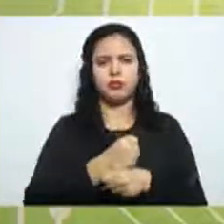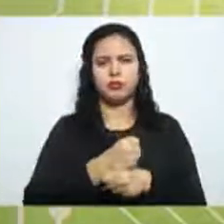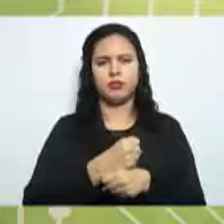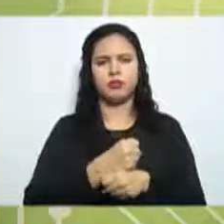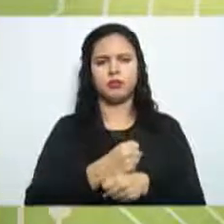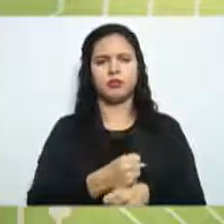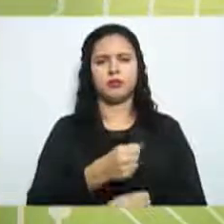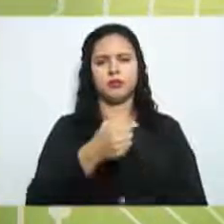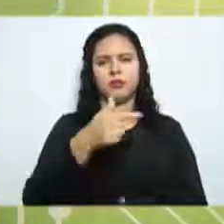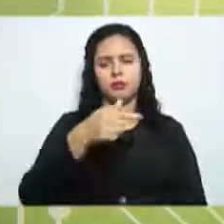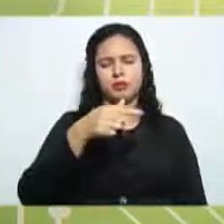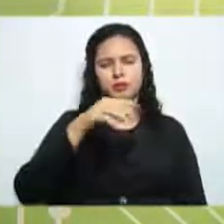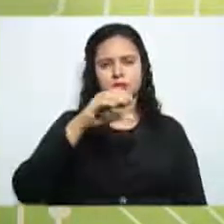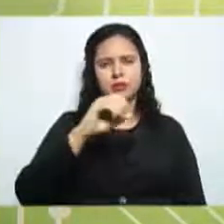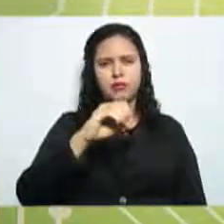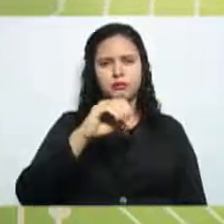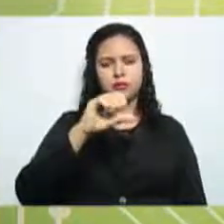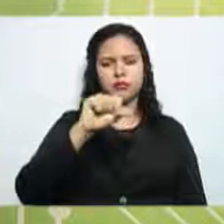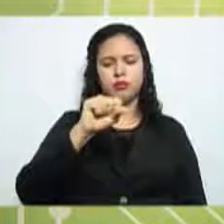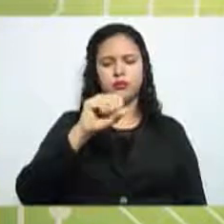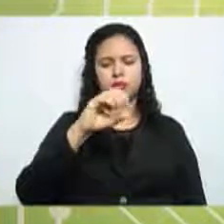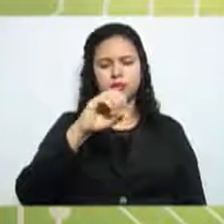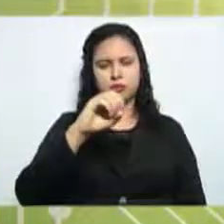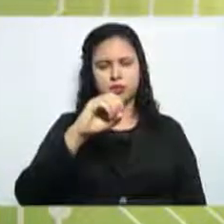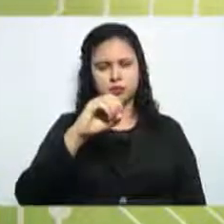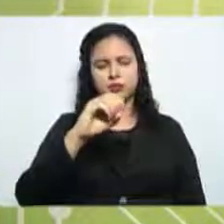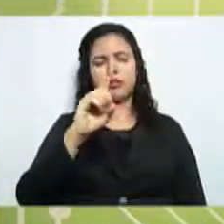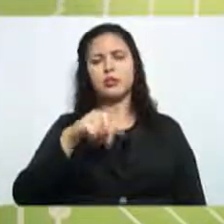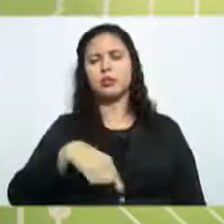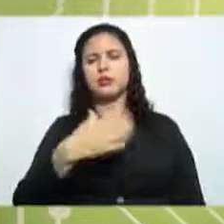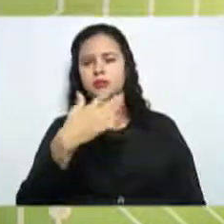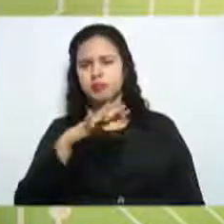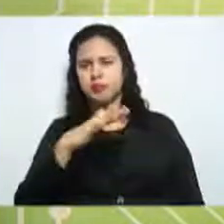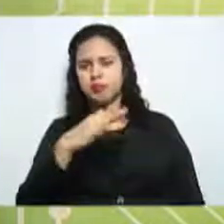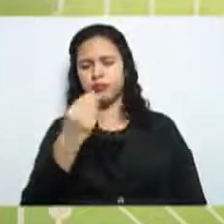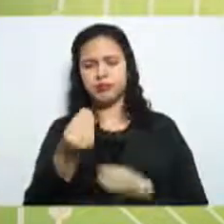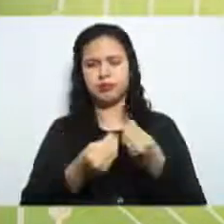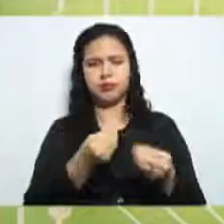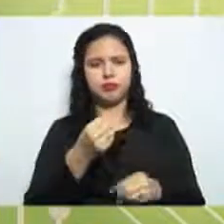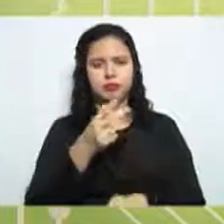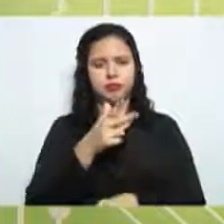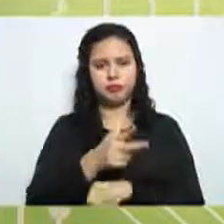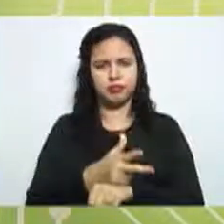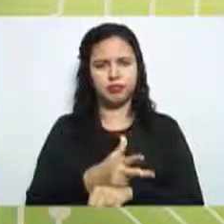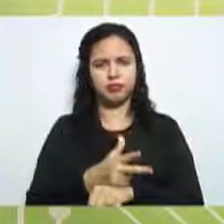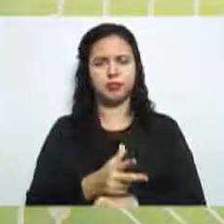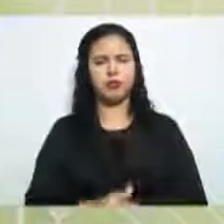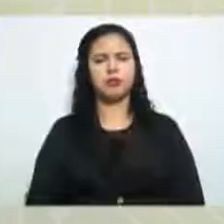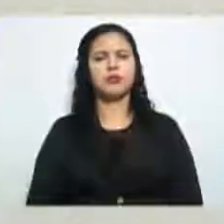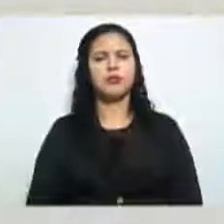foram organizadas por diversas ações. Mais ou menos como a gente quer mostrar assim.